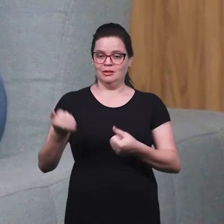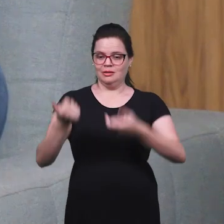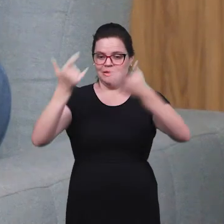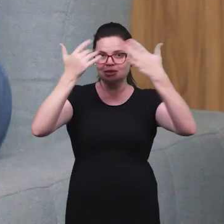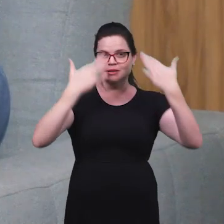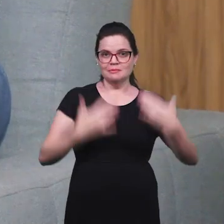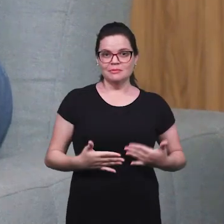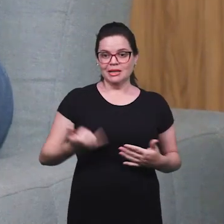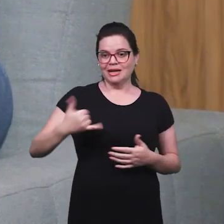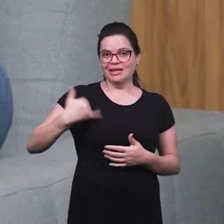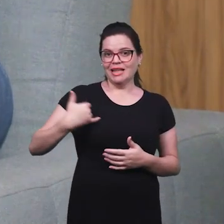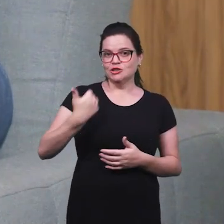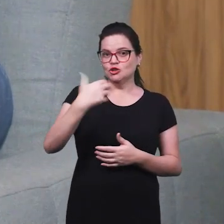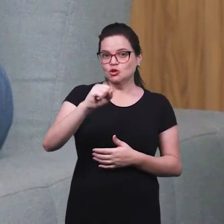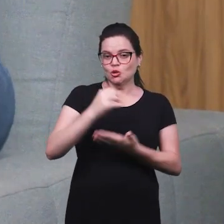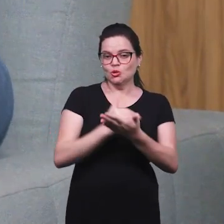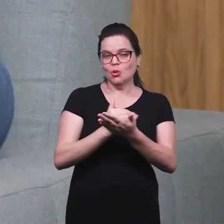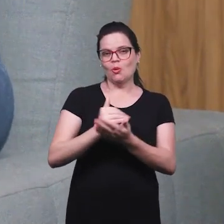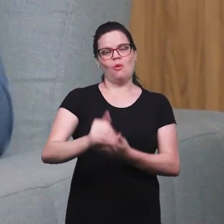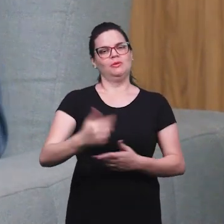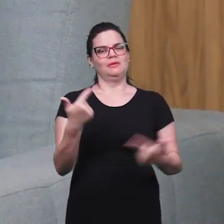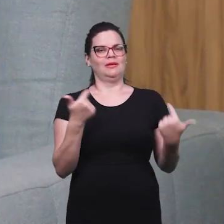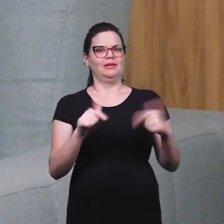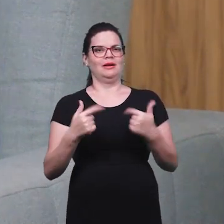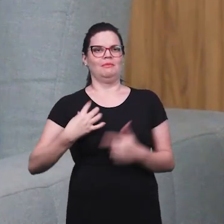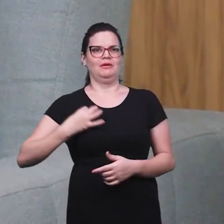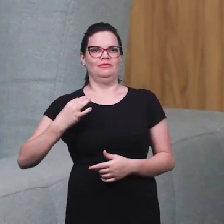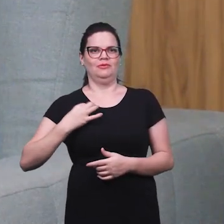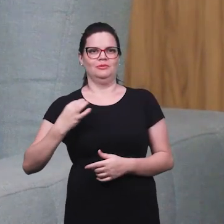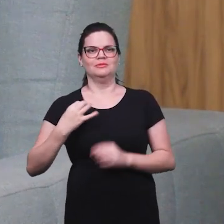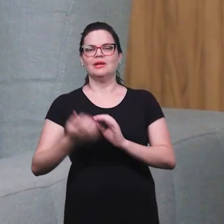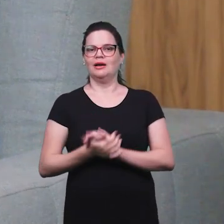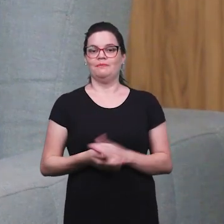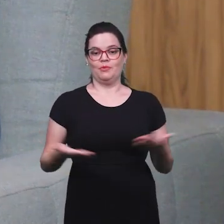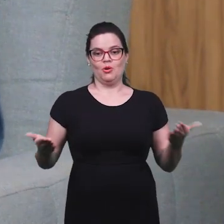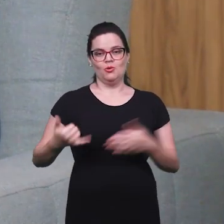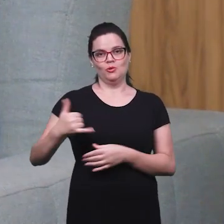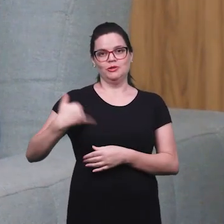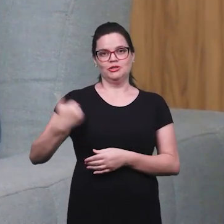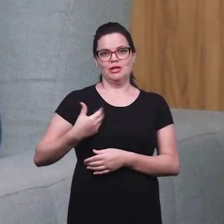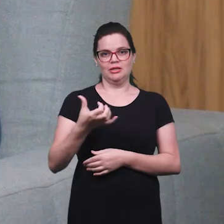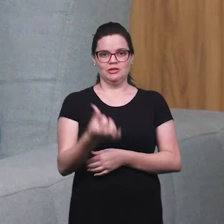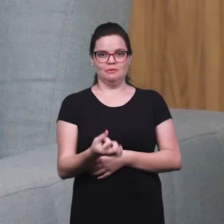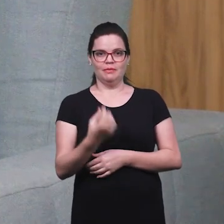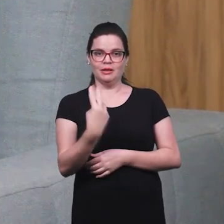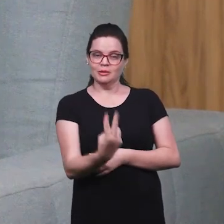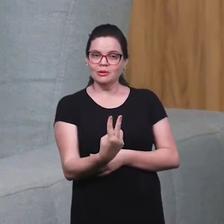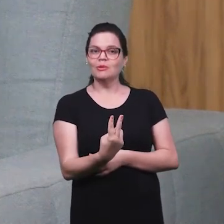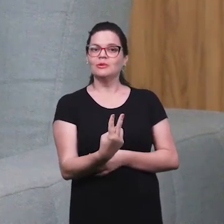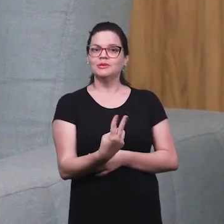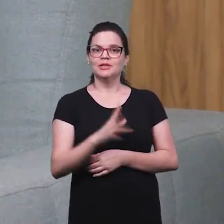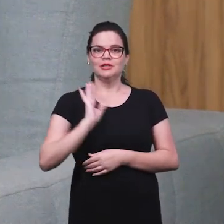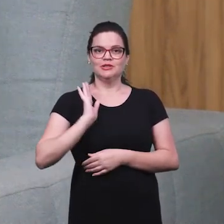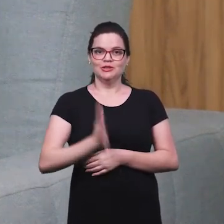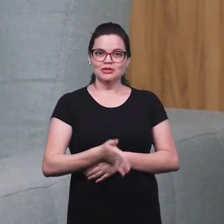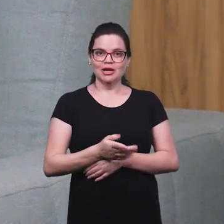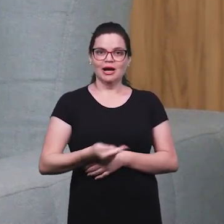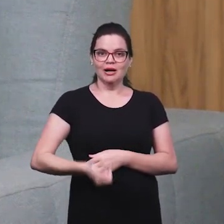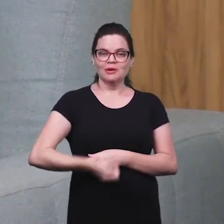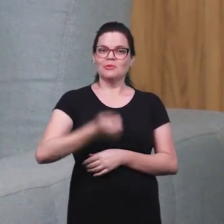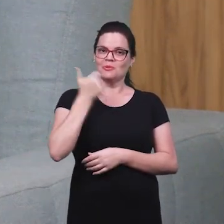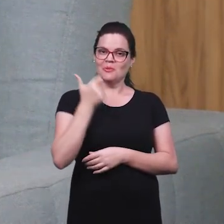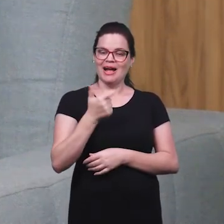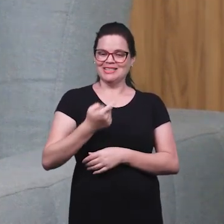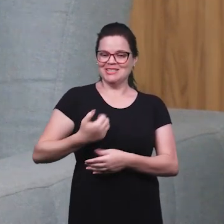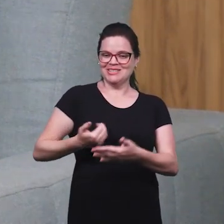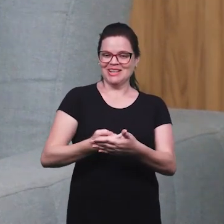conta, desde jovem, 18 anos de idade, realizando a obra ali no Manaim, hoje com 62 anos, recém-chegado na classe dos